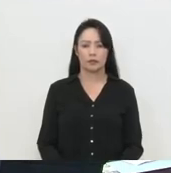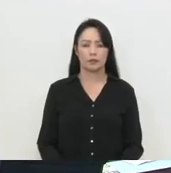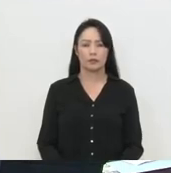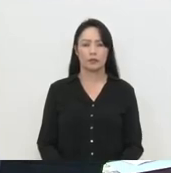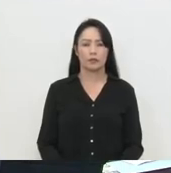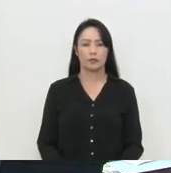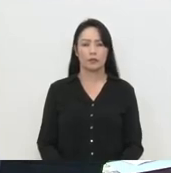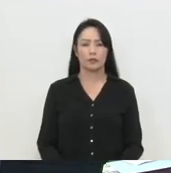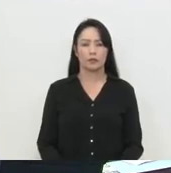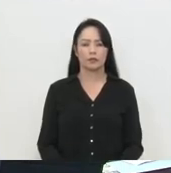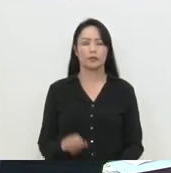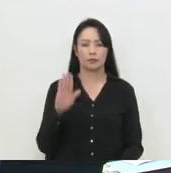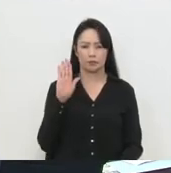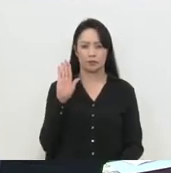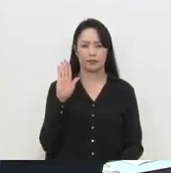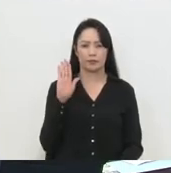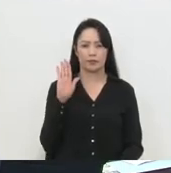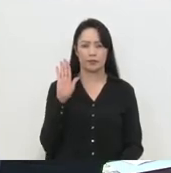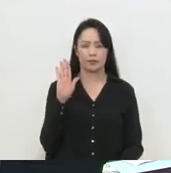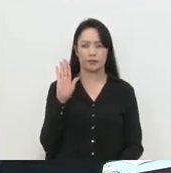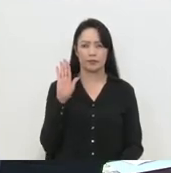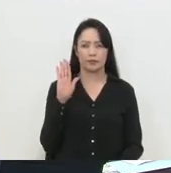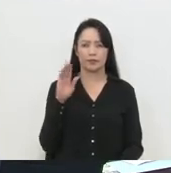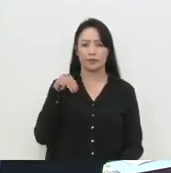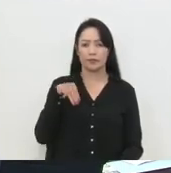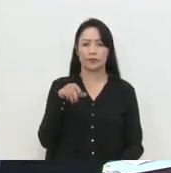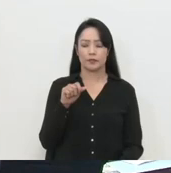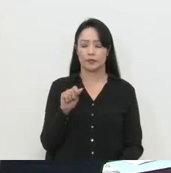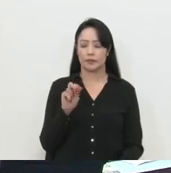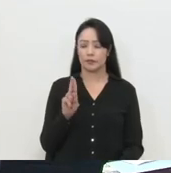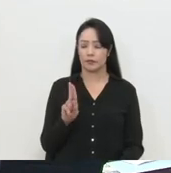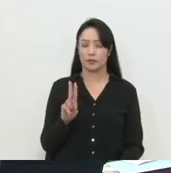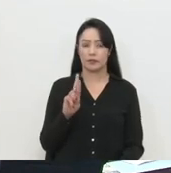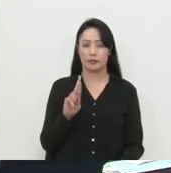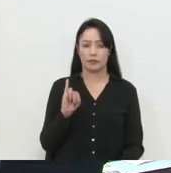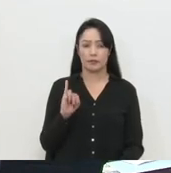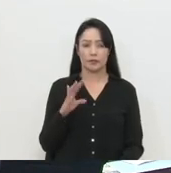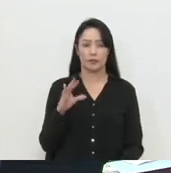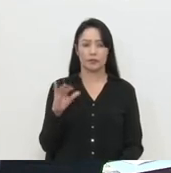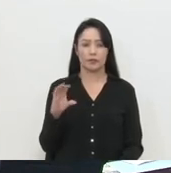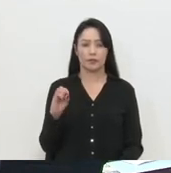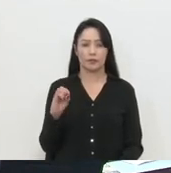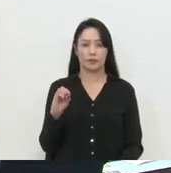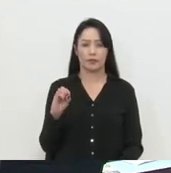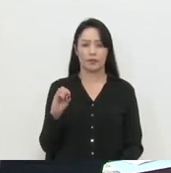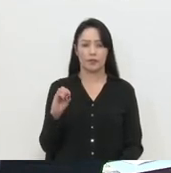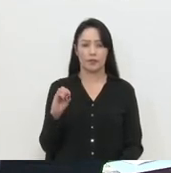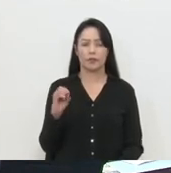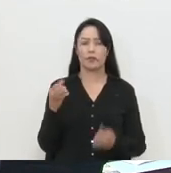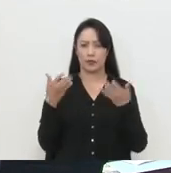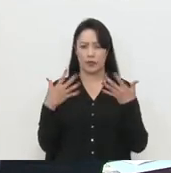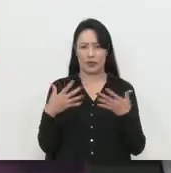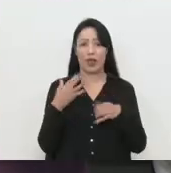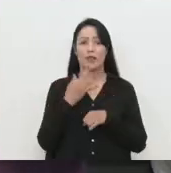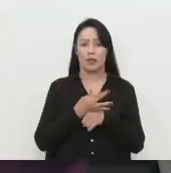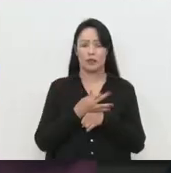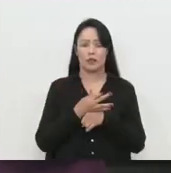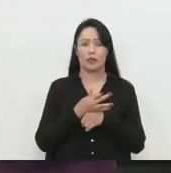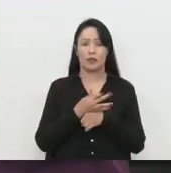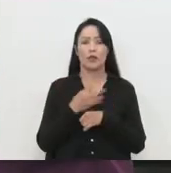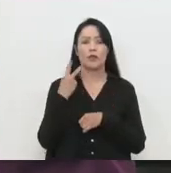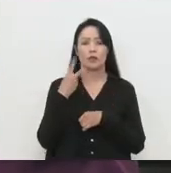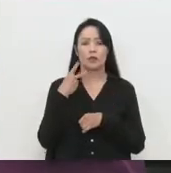questão de ordem Presidente questão de ordem Vereador Maurício brinquinho gostaria de justificar a ausência do vereador Marcelo seminaldo